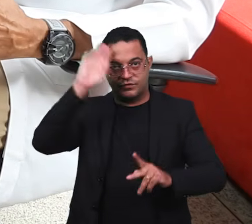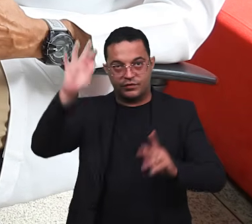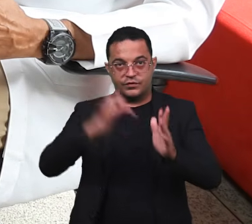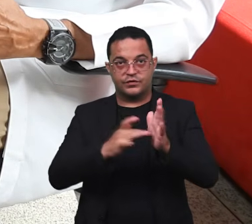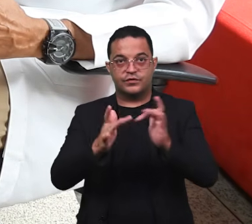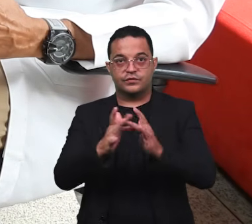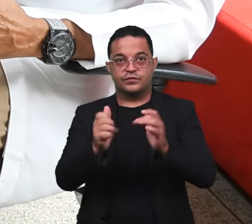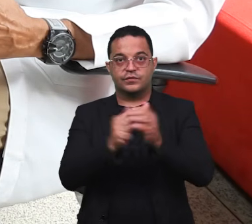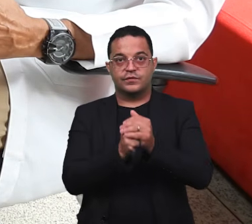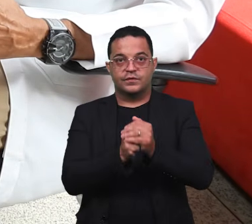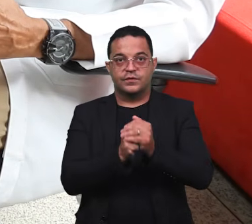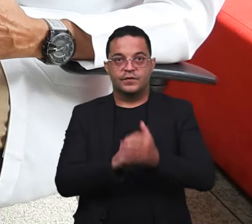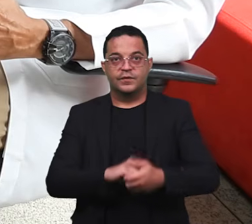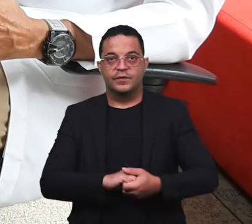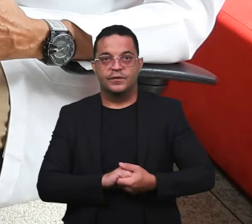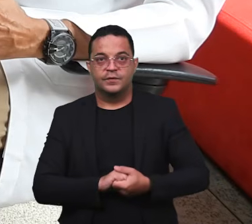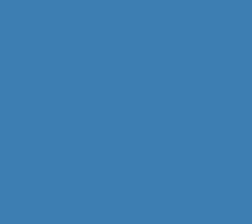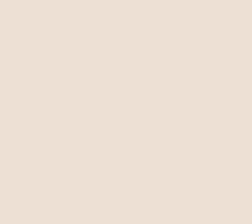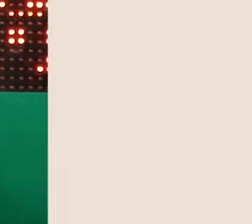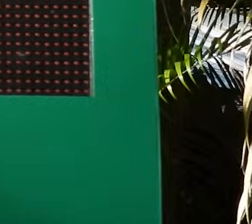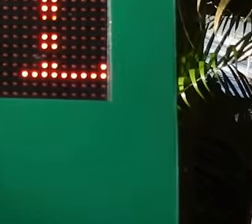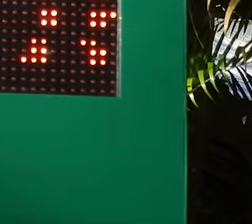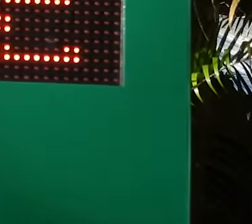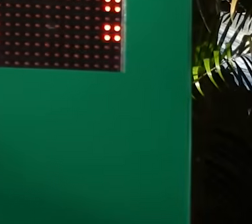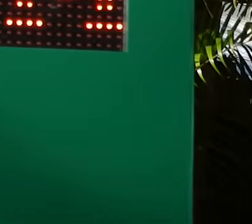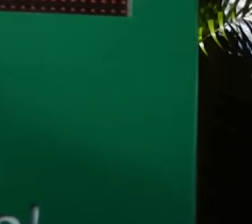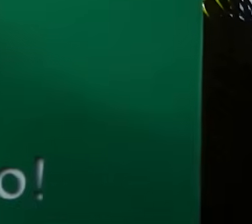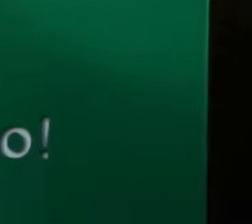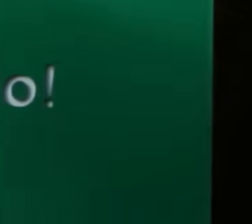acompanha, a paz do Senhor Jesus.